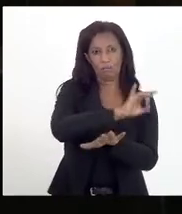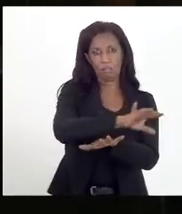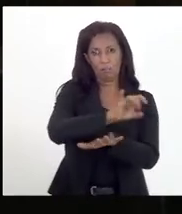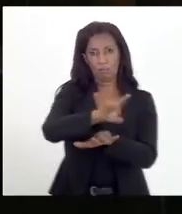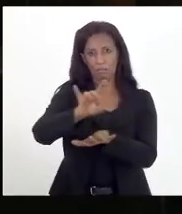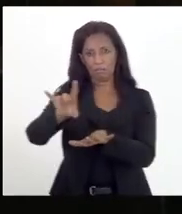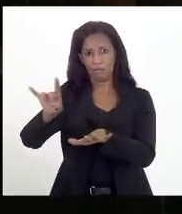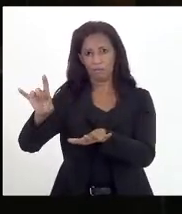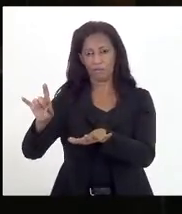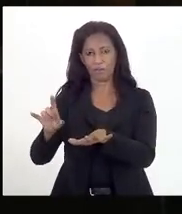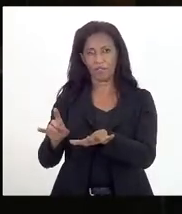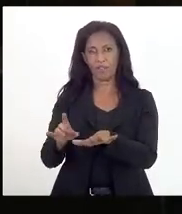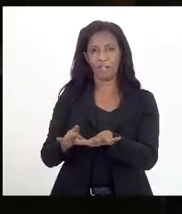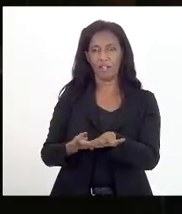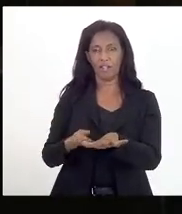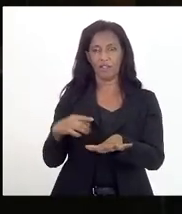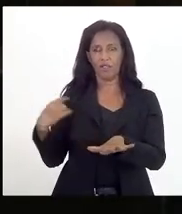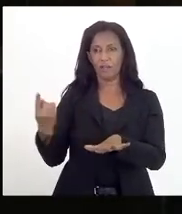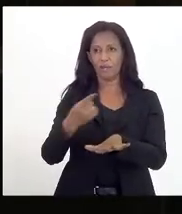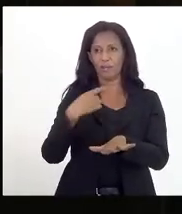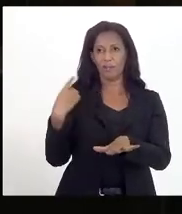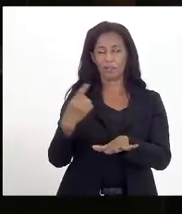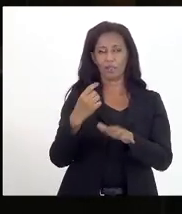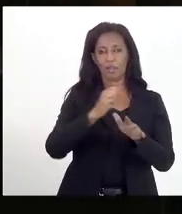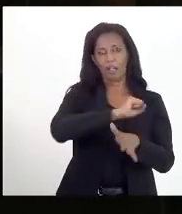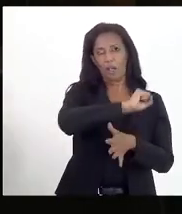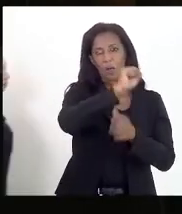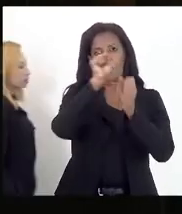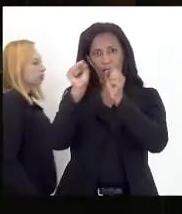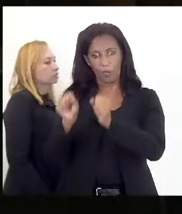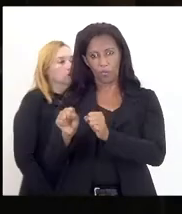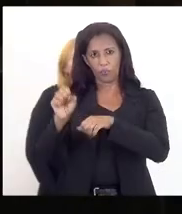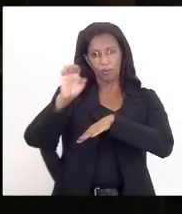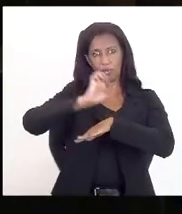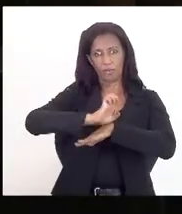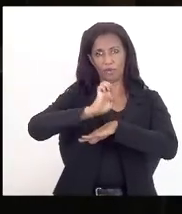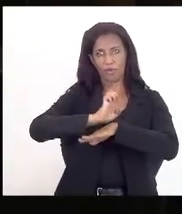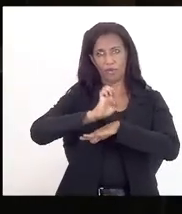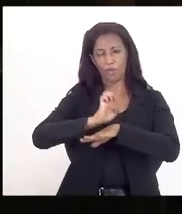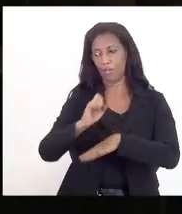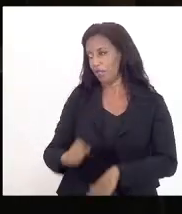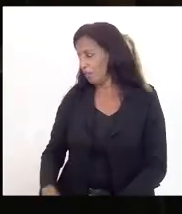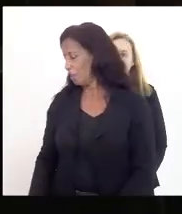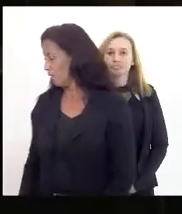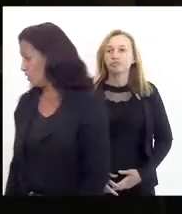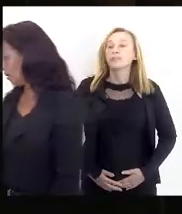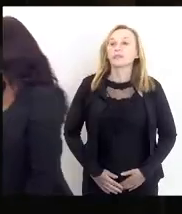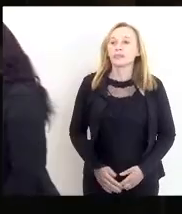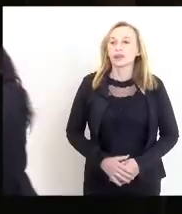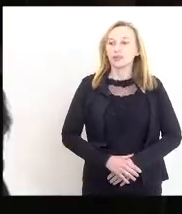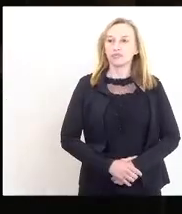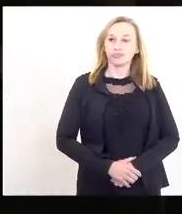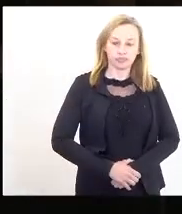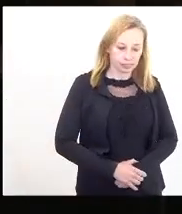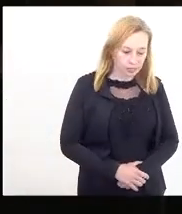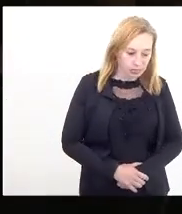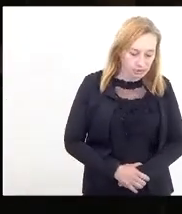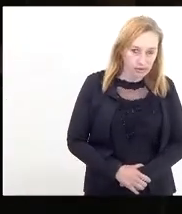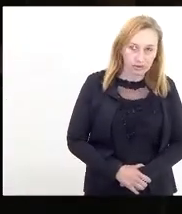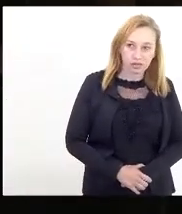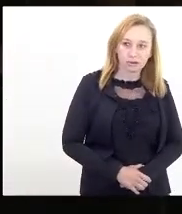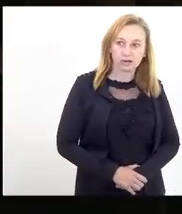crescentes em colchões nos demais poderes do estado ocasionaram e no intuito de